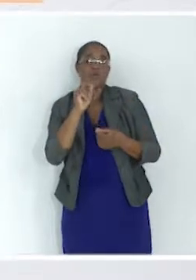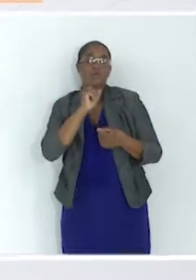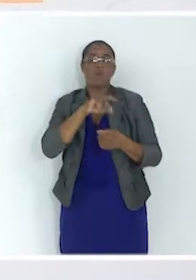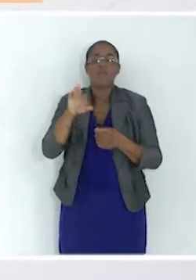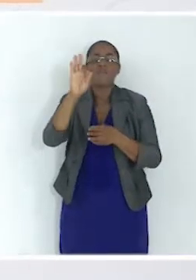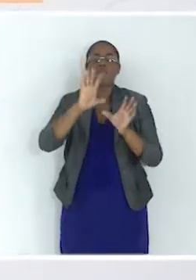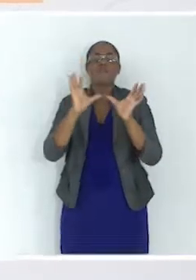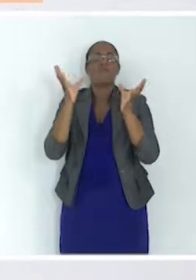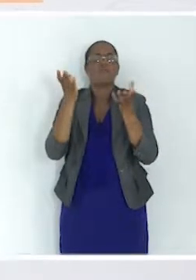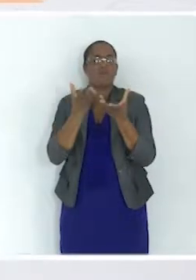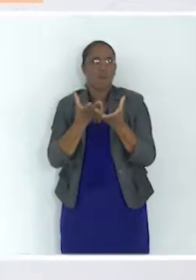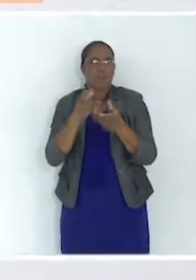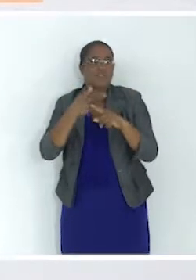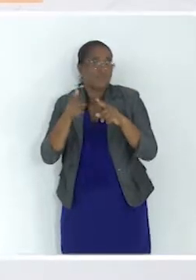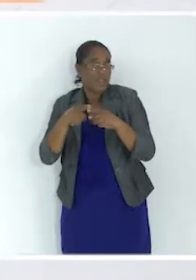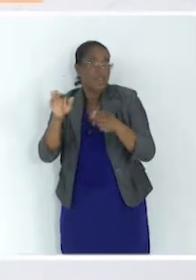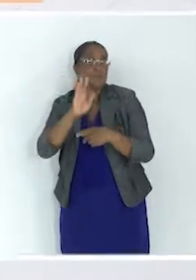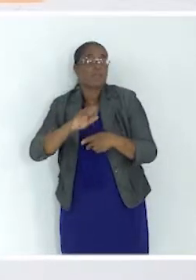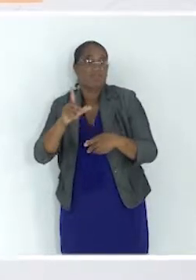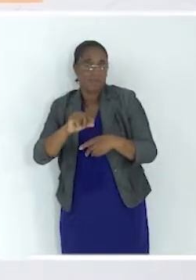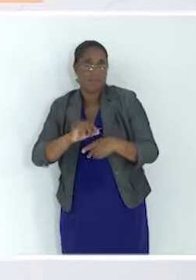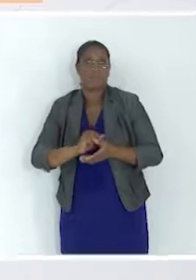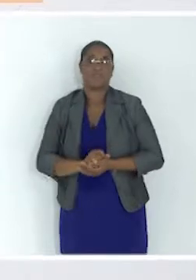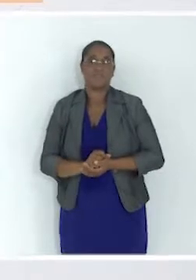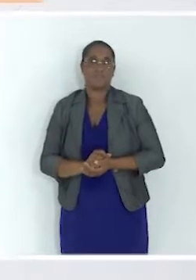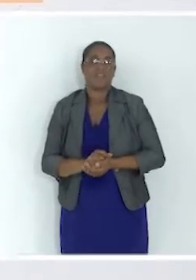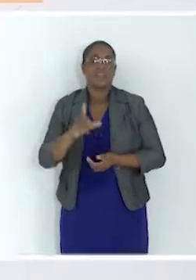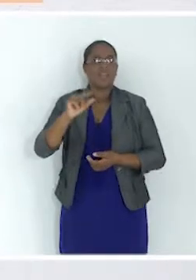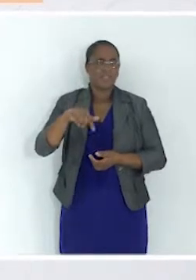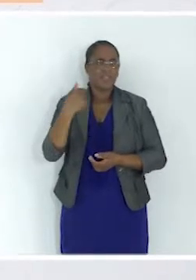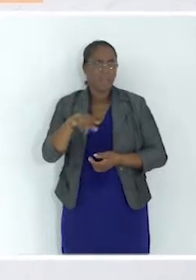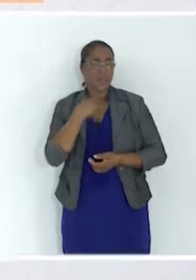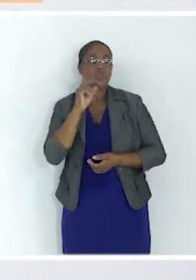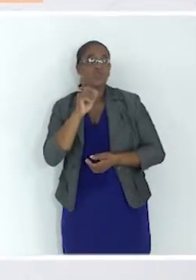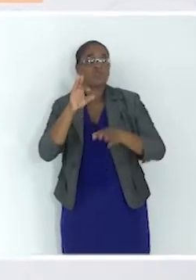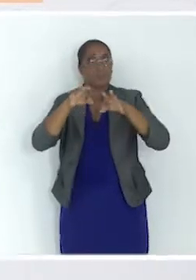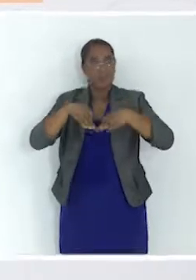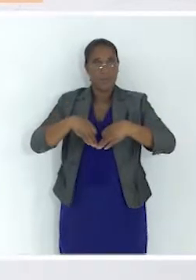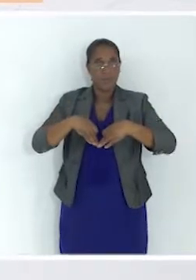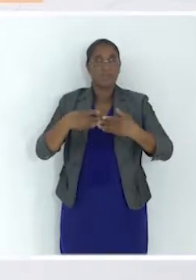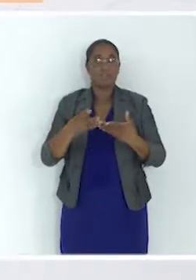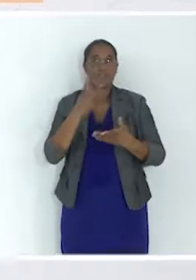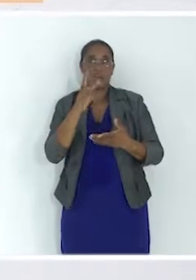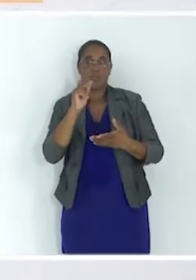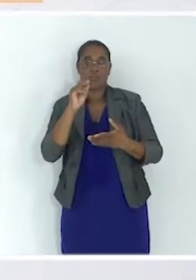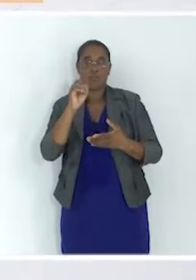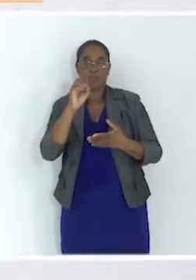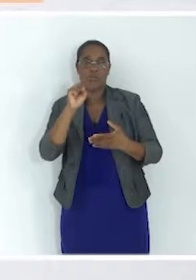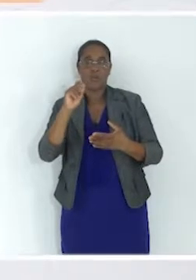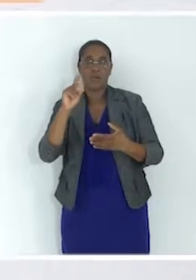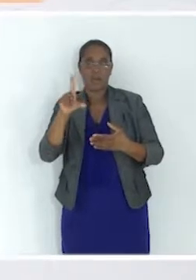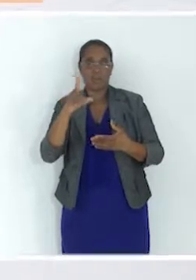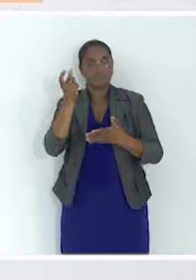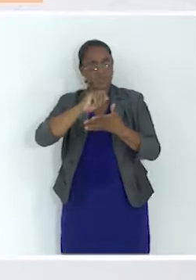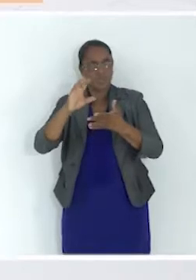também. Temos os nomes que terminam ou terminados em vogal, acrescenta-se um S. Exemplo,